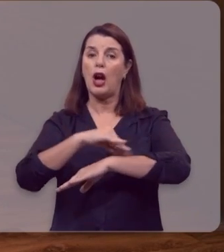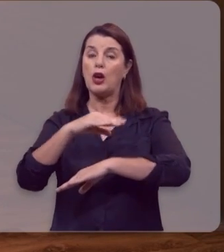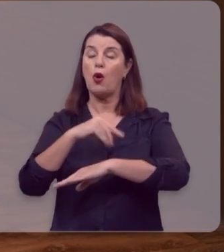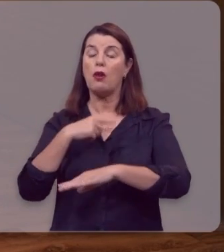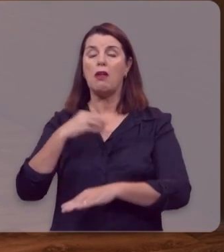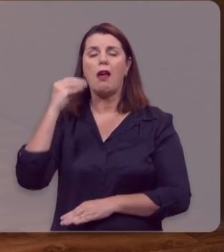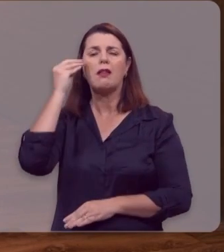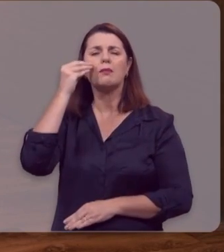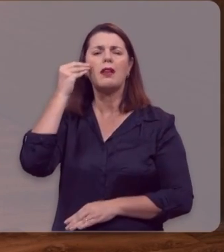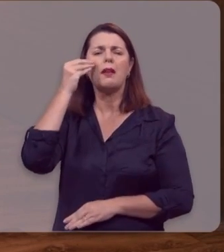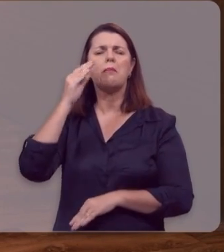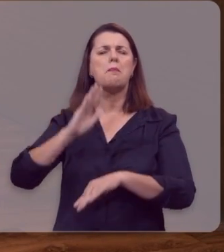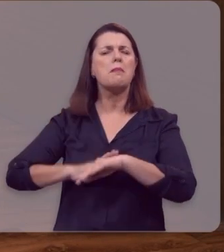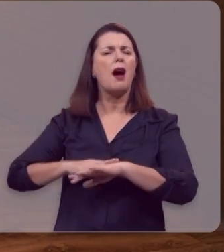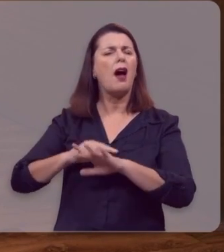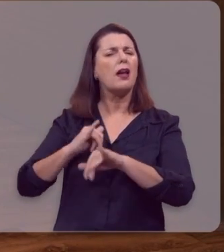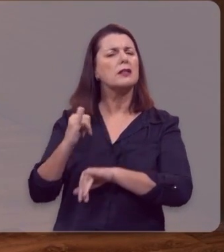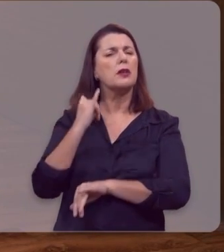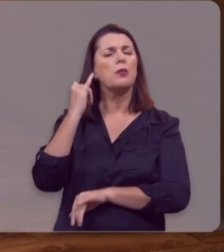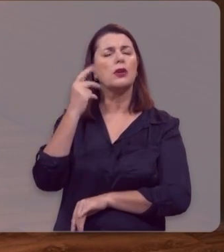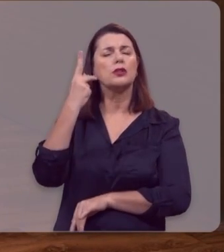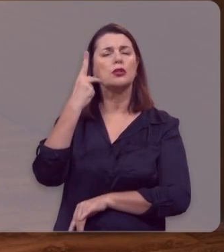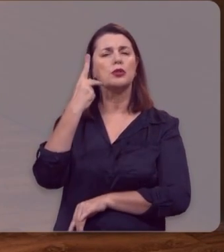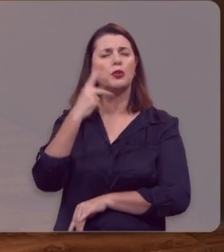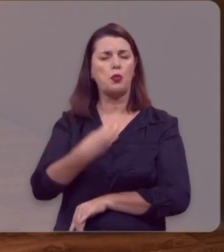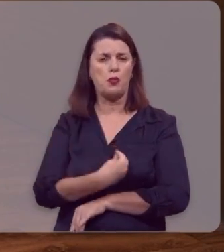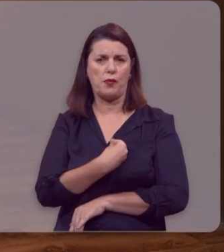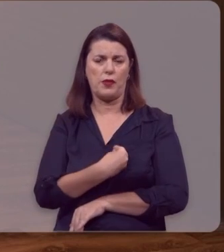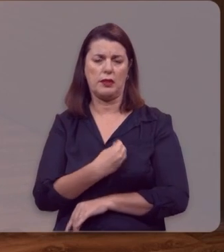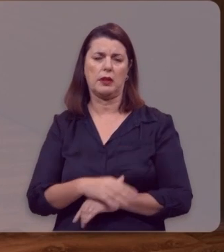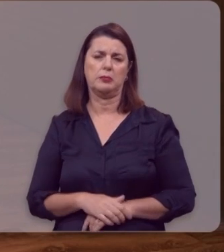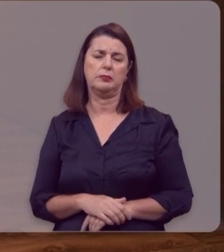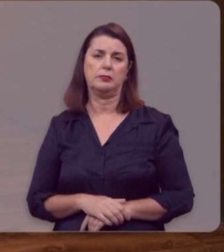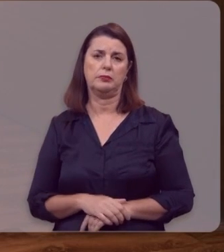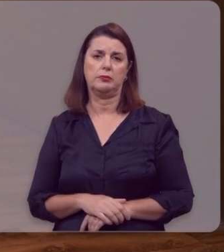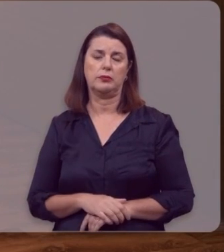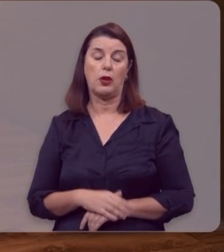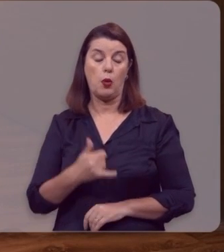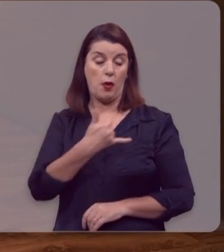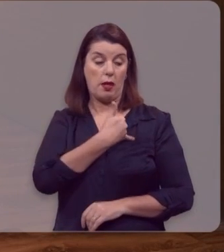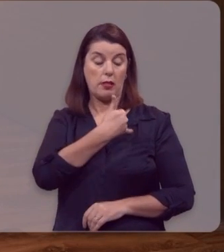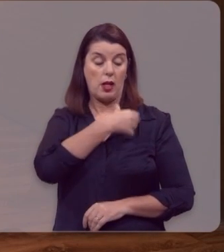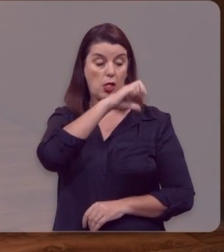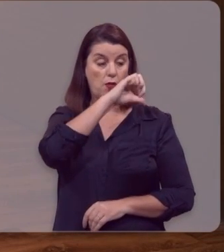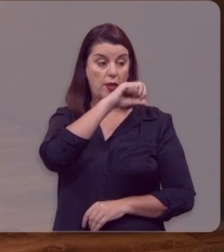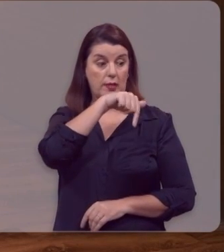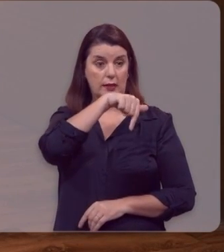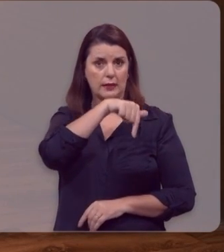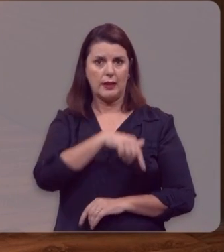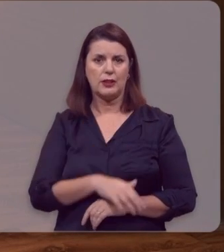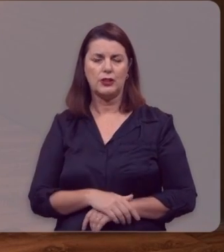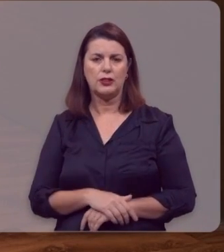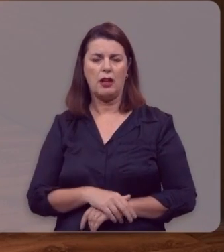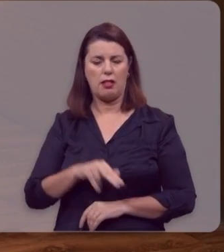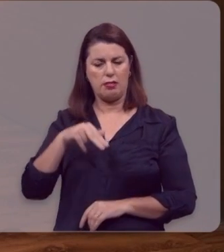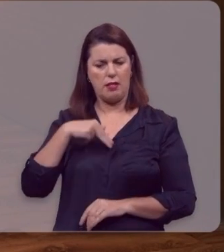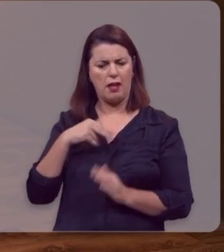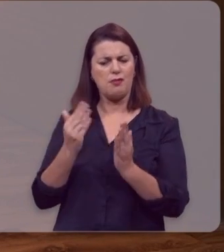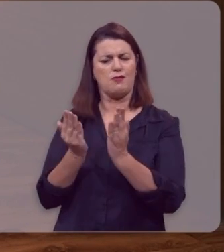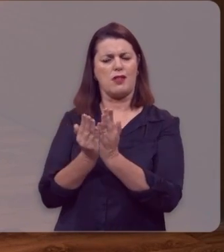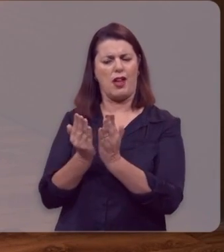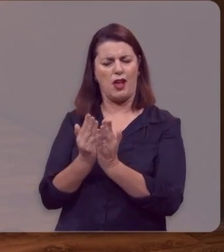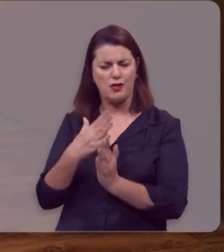mais marcante da sua vida, no Val do Jaboque. Aos 97 anos, neto de